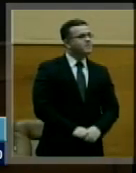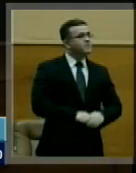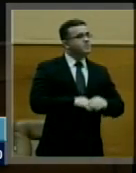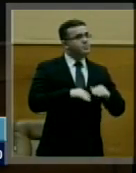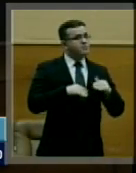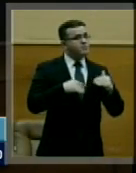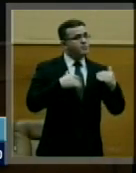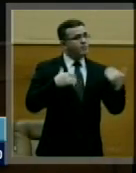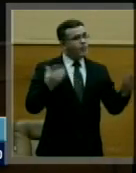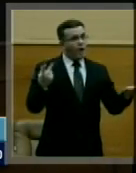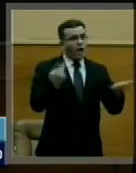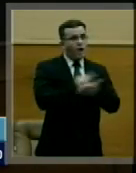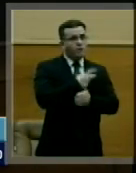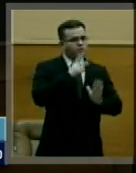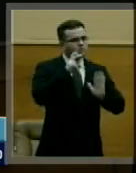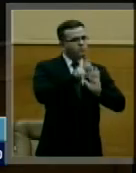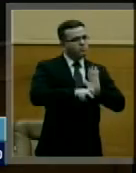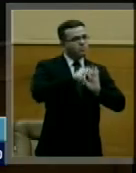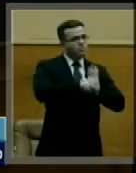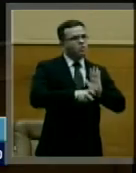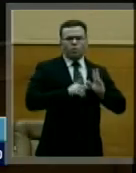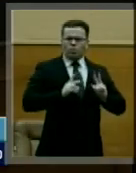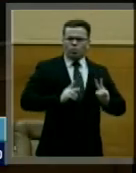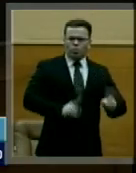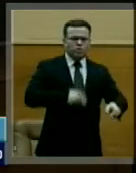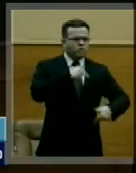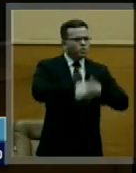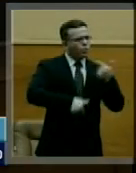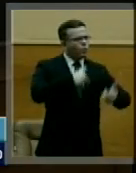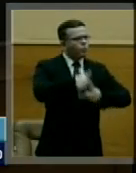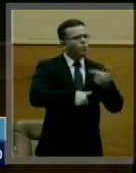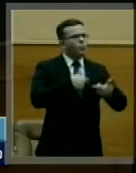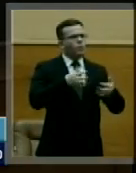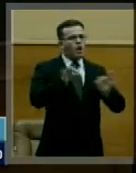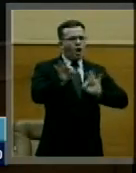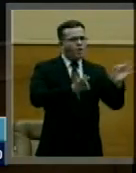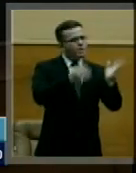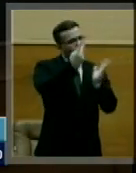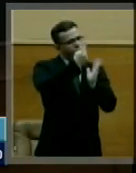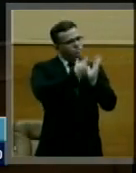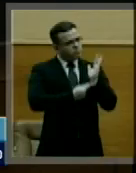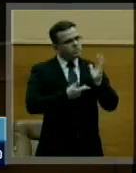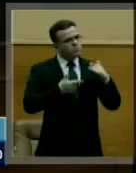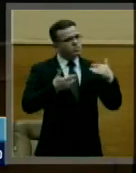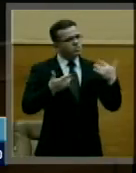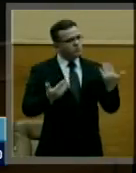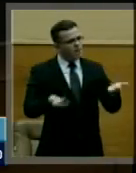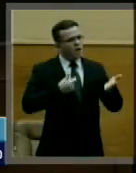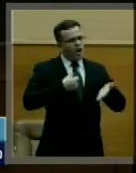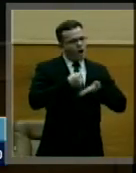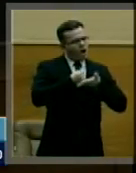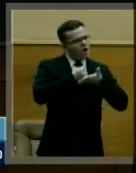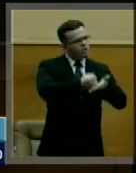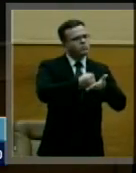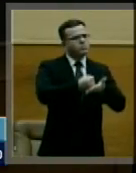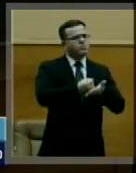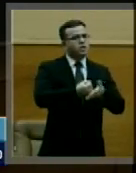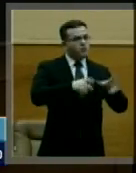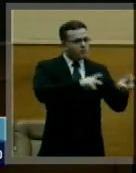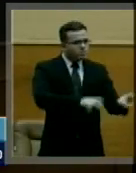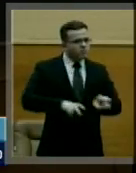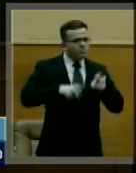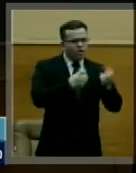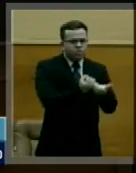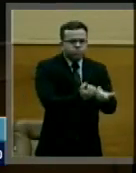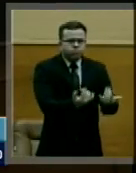Apesar da limitação física, continuou trabalhando, elaborando projetos e cuidando da produção de mudas que mantinha